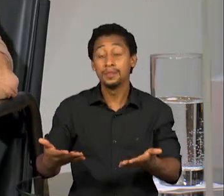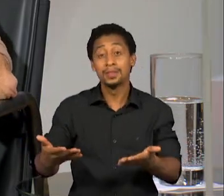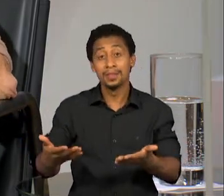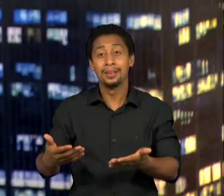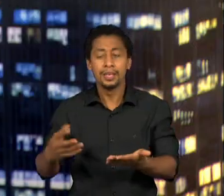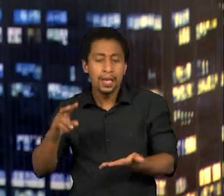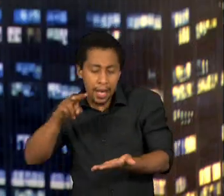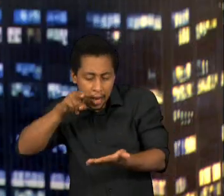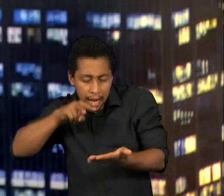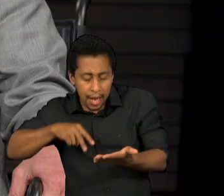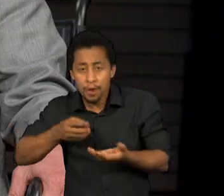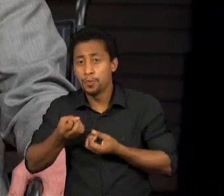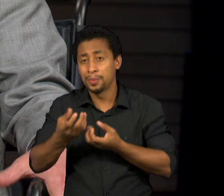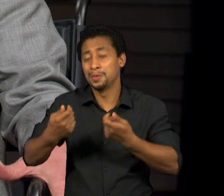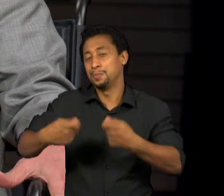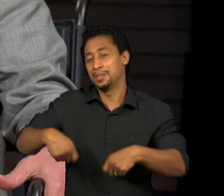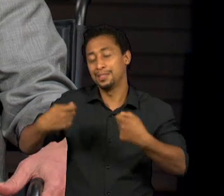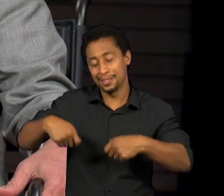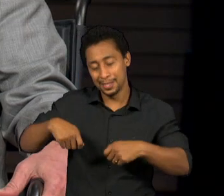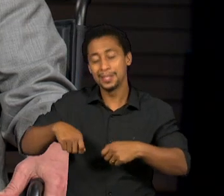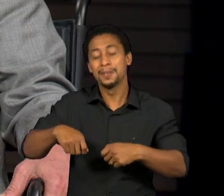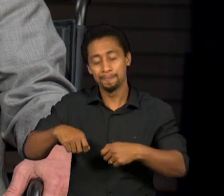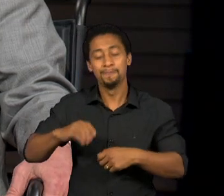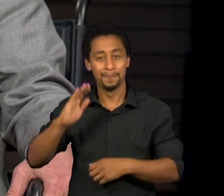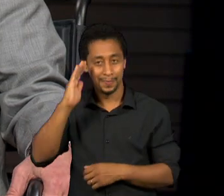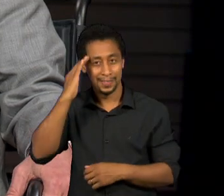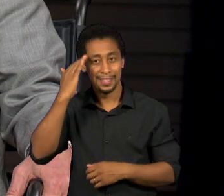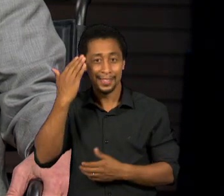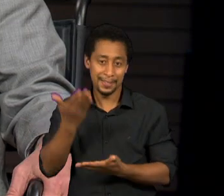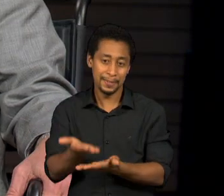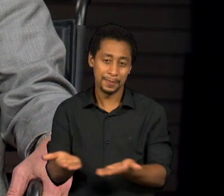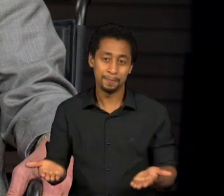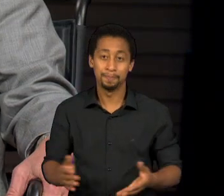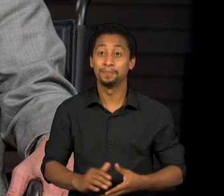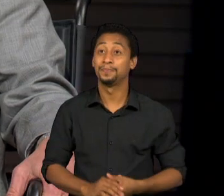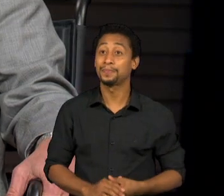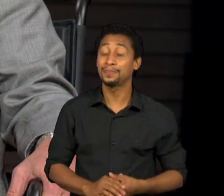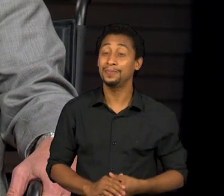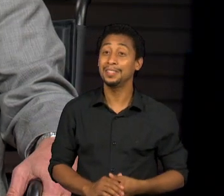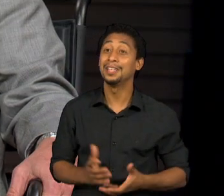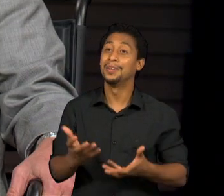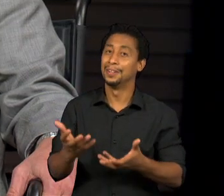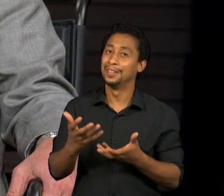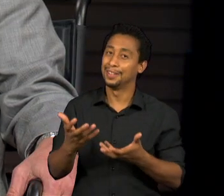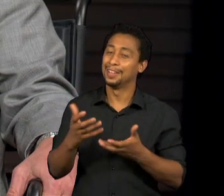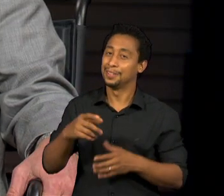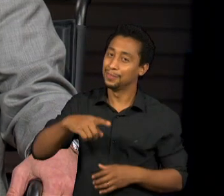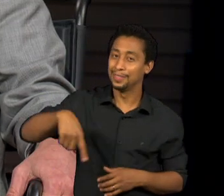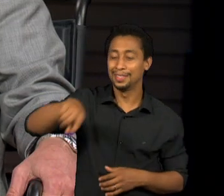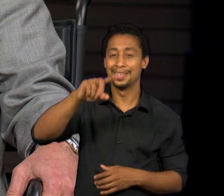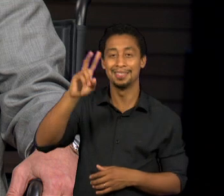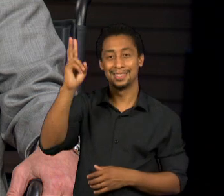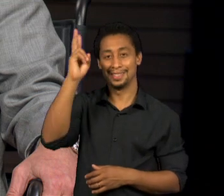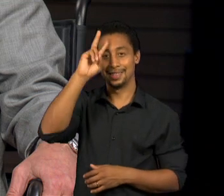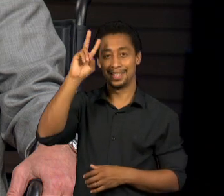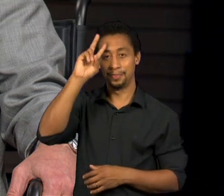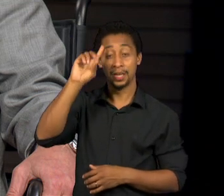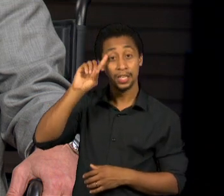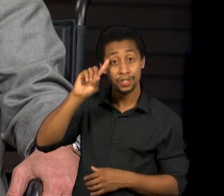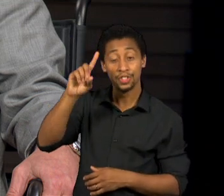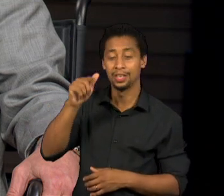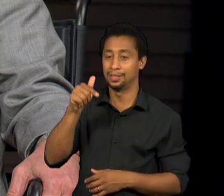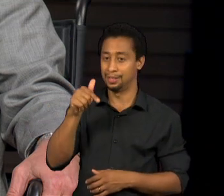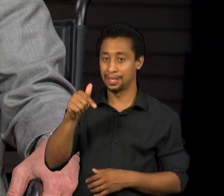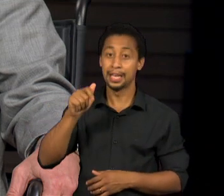notícias. Eu queria lembrar o Dia do Jornalista, 7 de abril. A gente cultiva